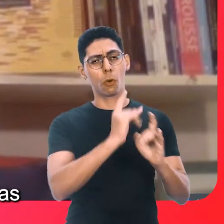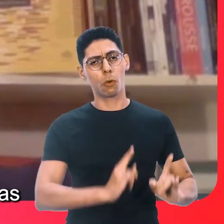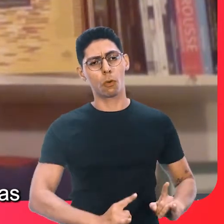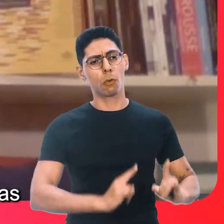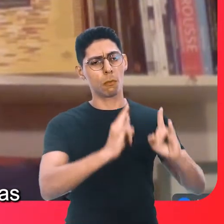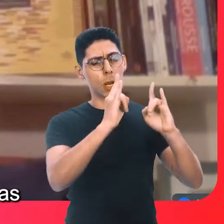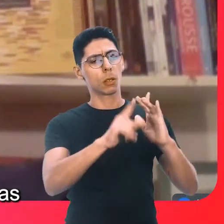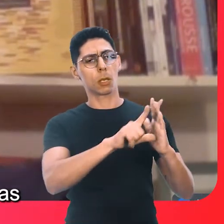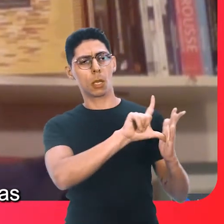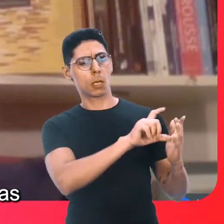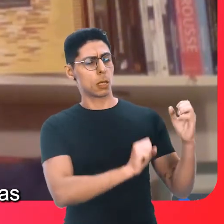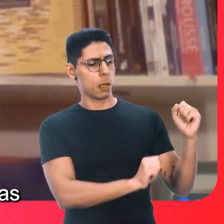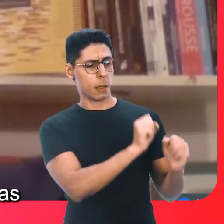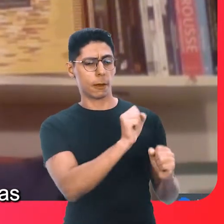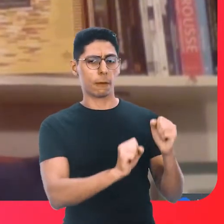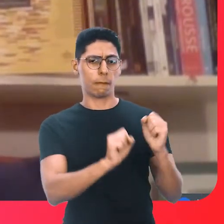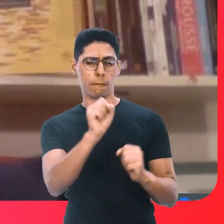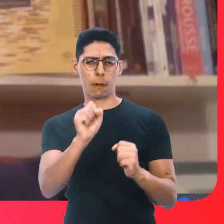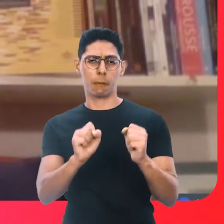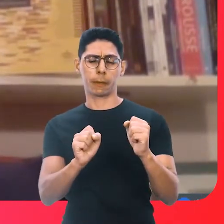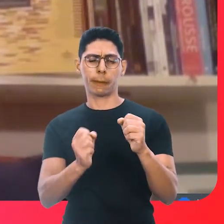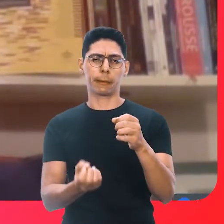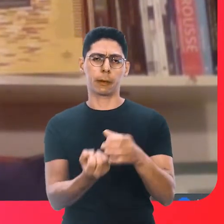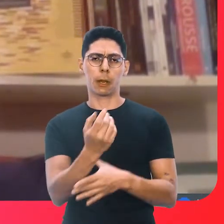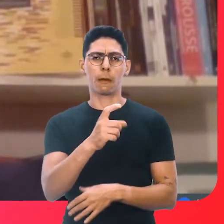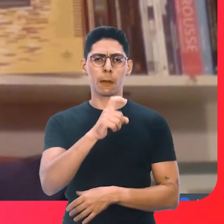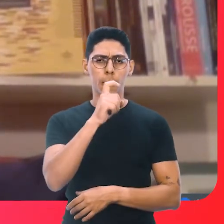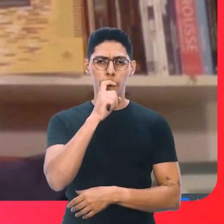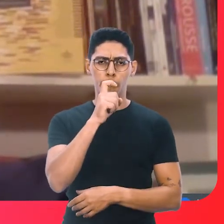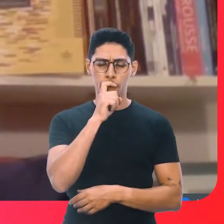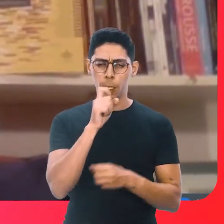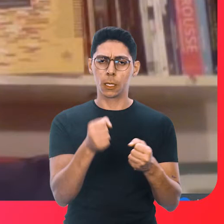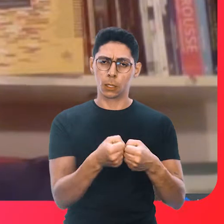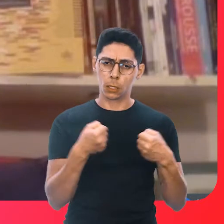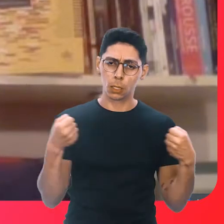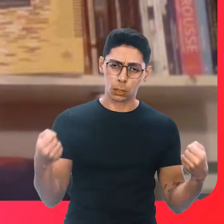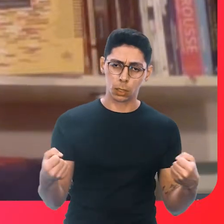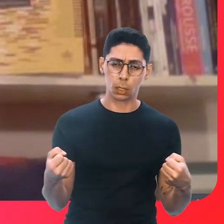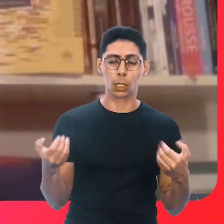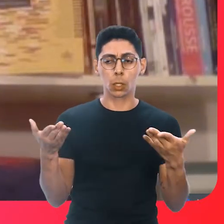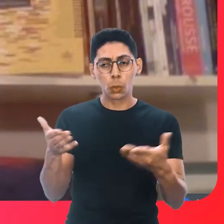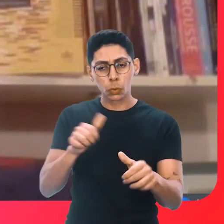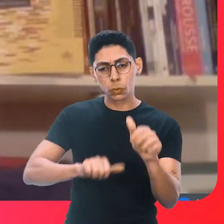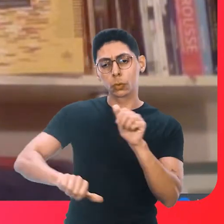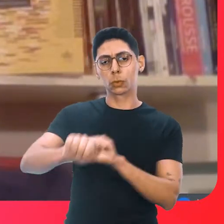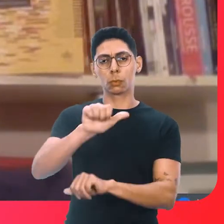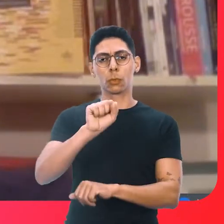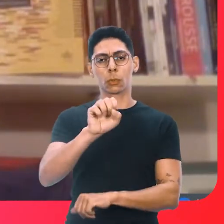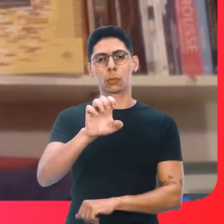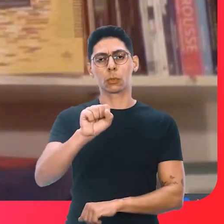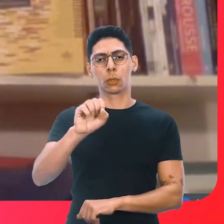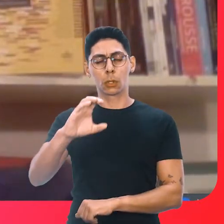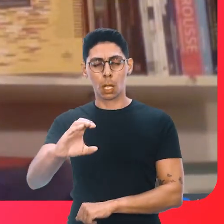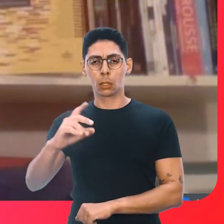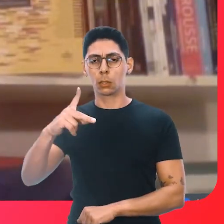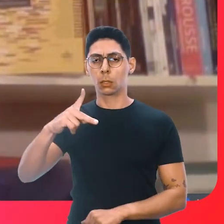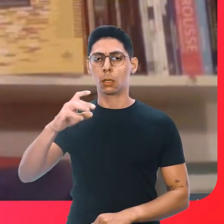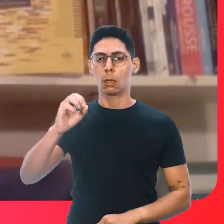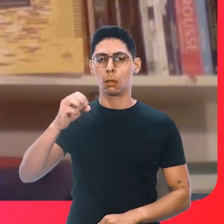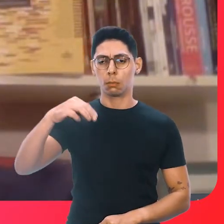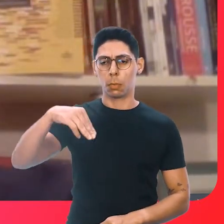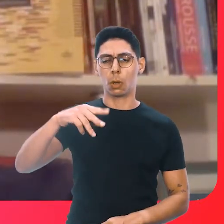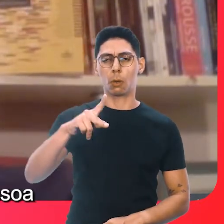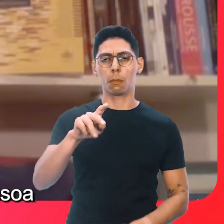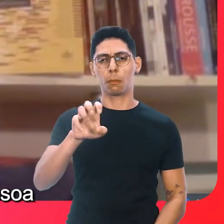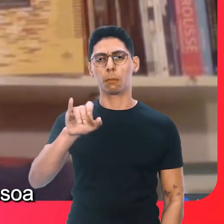uma fábrica de geladeiras, onde está instalado até hoje o SESC Pompeia. E nessa época, Antônio, existia